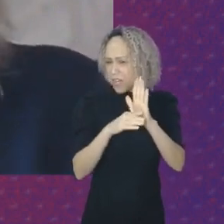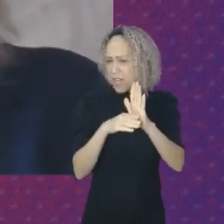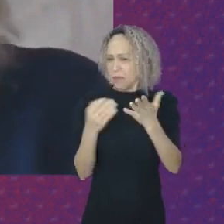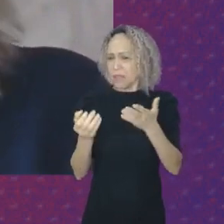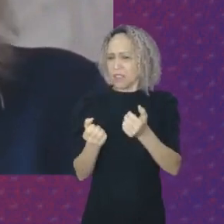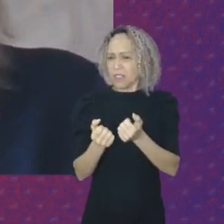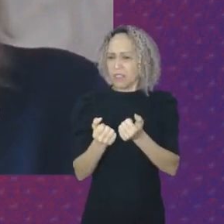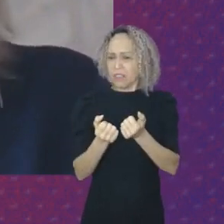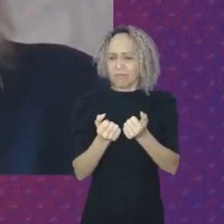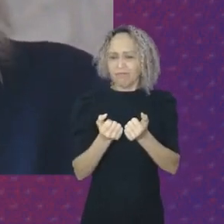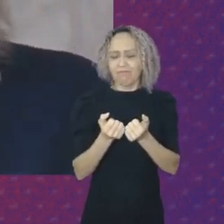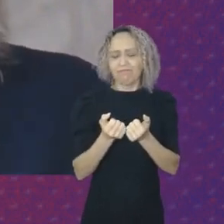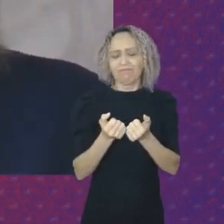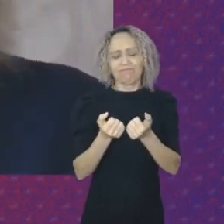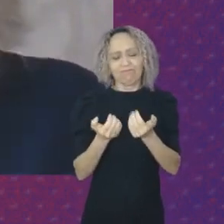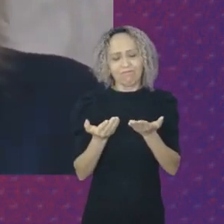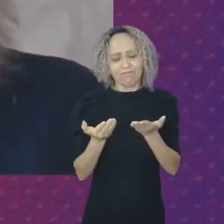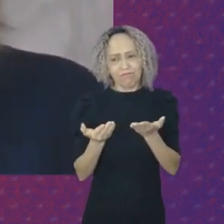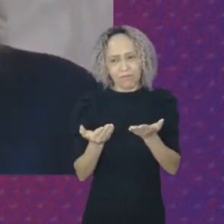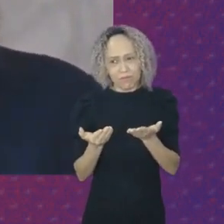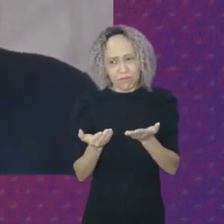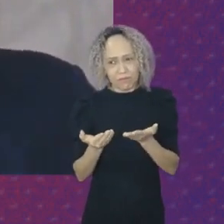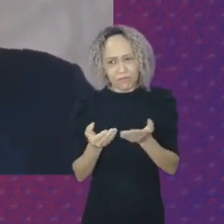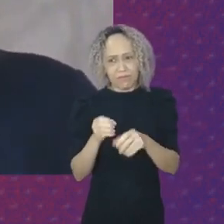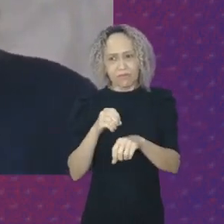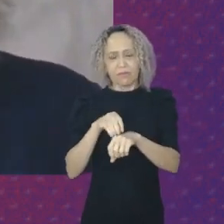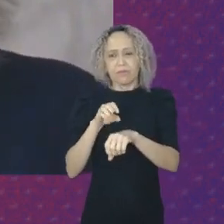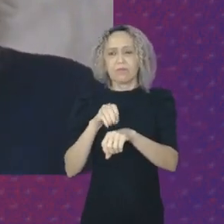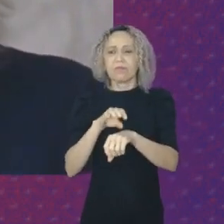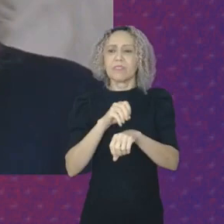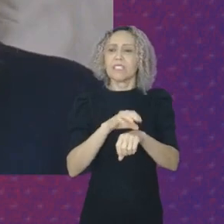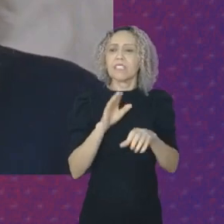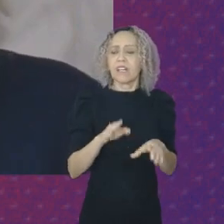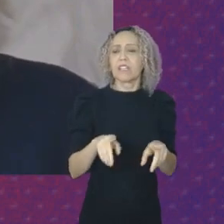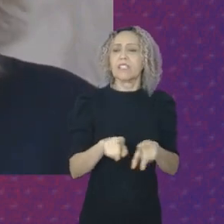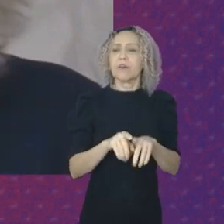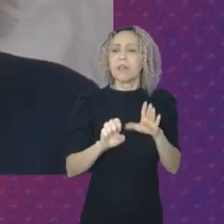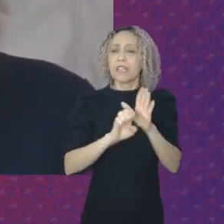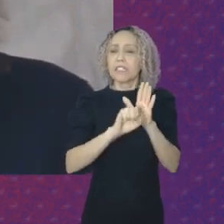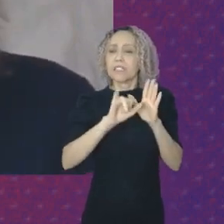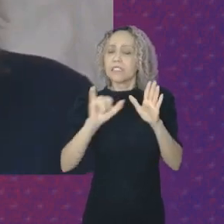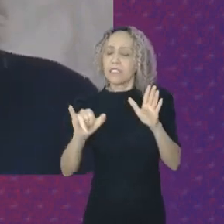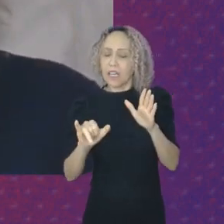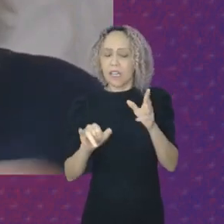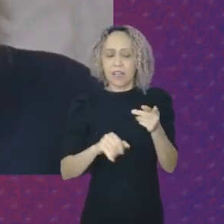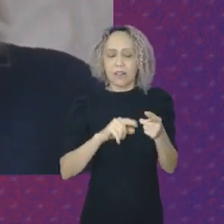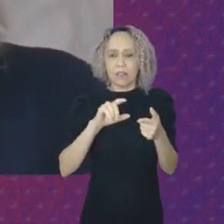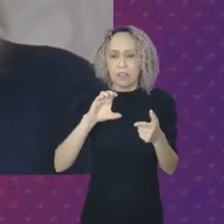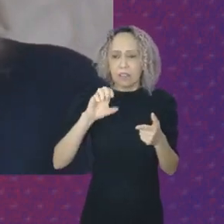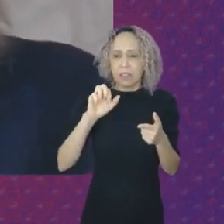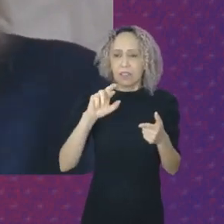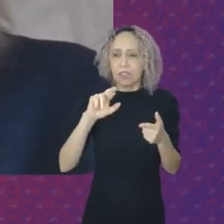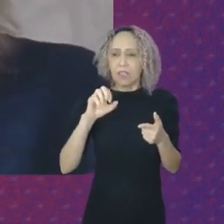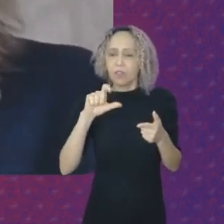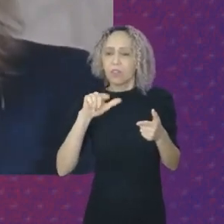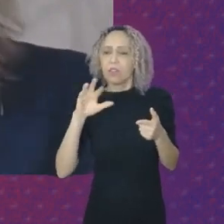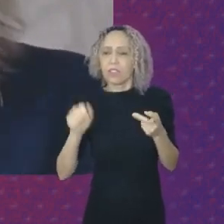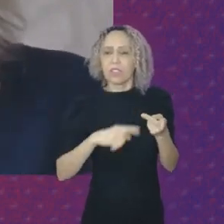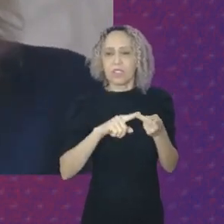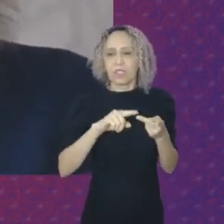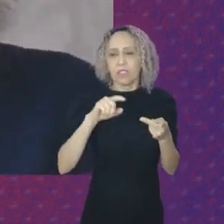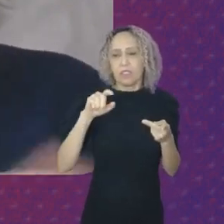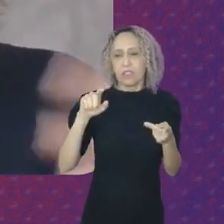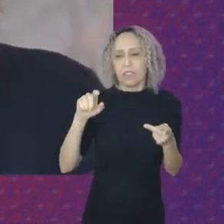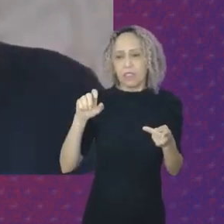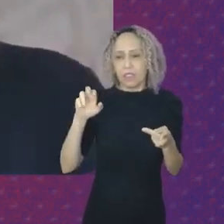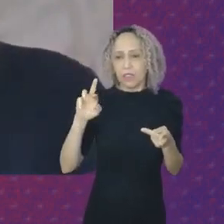Cultura, editais, edital Carolina de Jesus para as mulheres escritoras, edital Ruth de Souza para as mulheres das